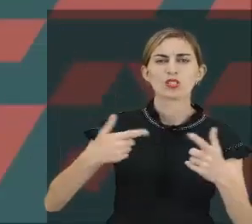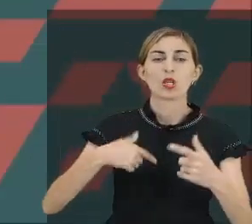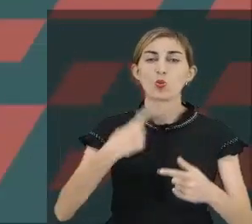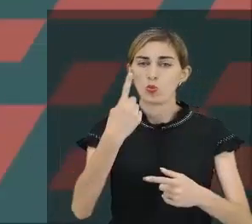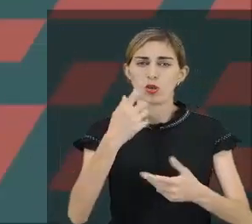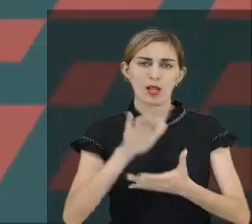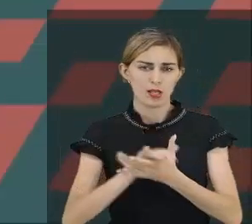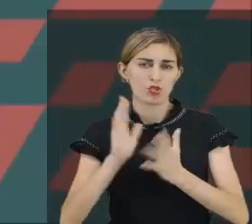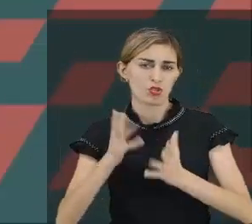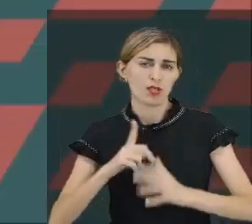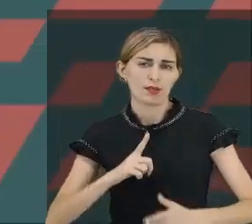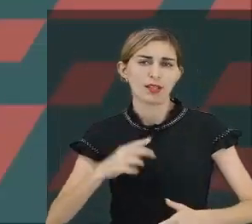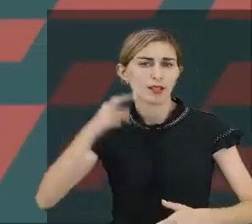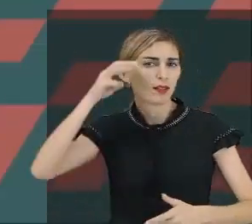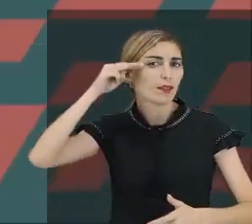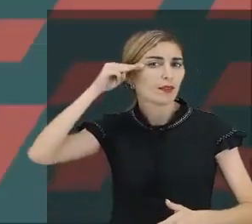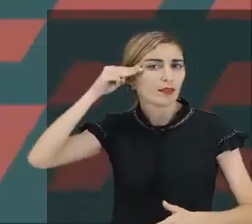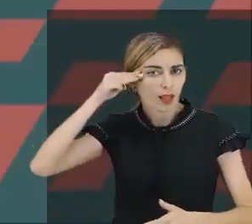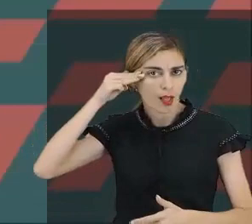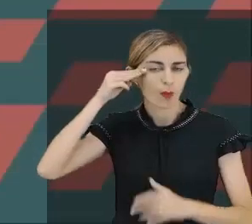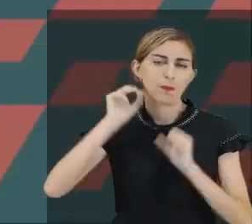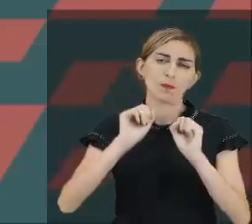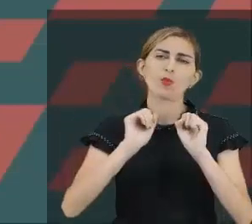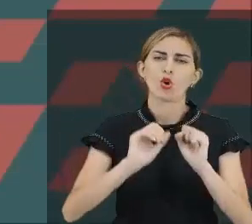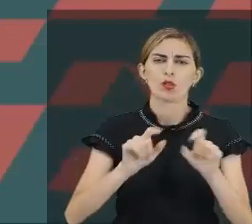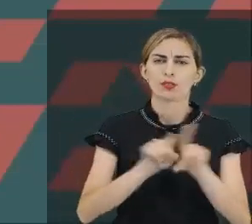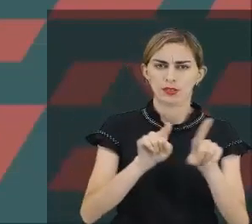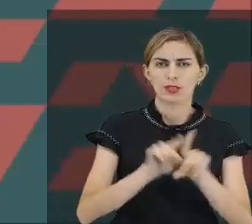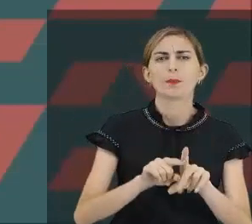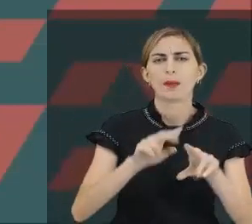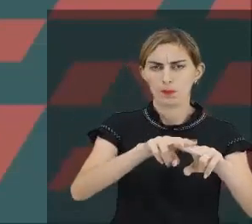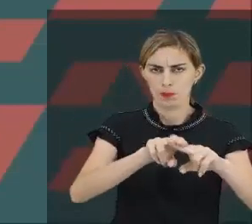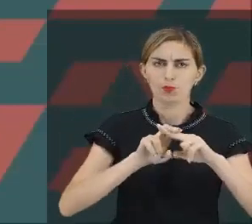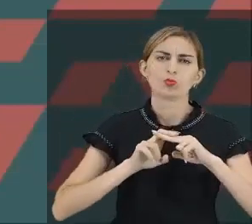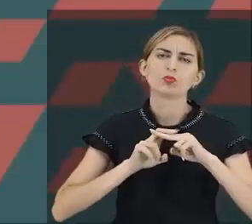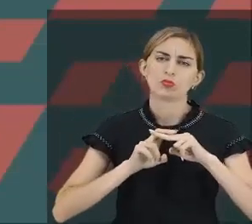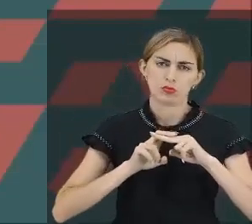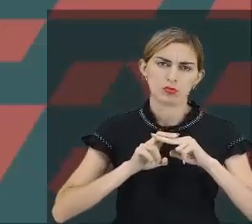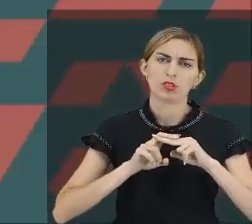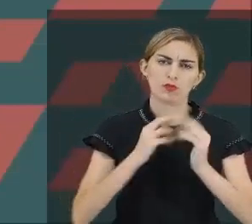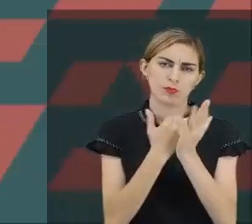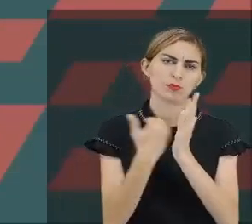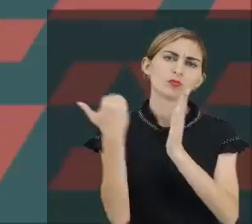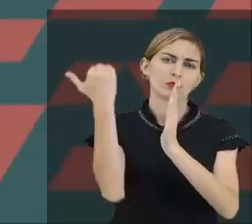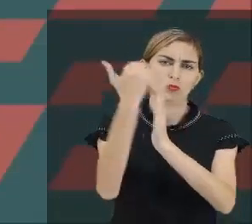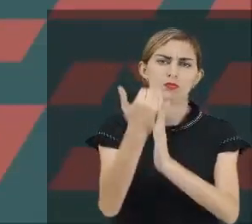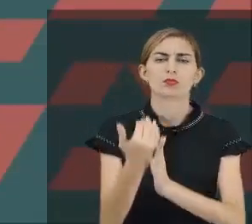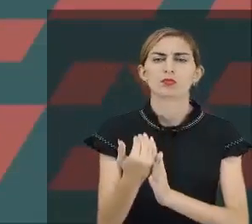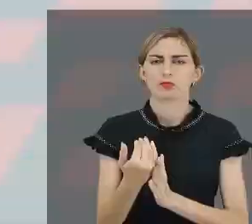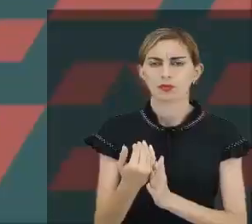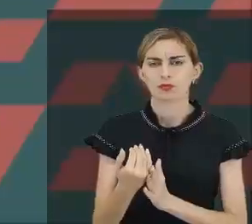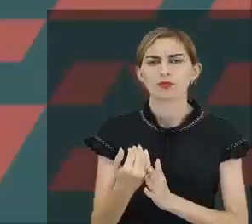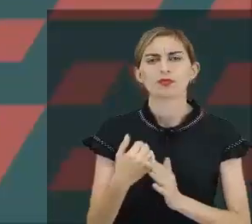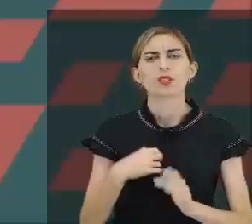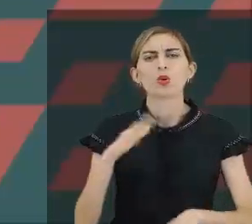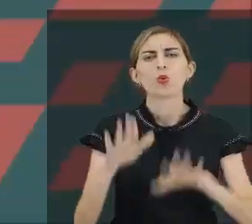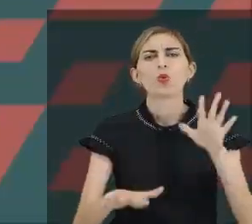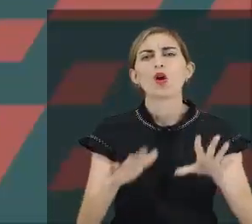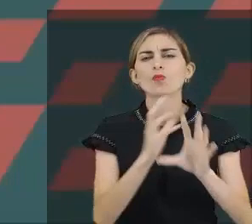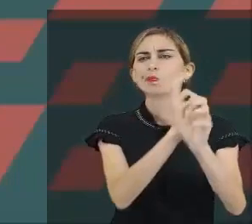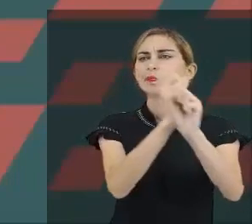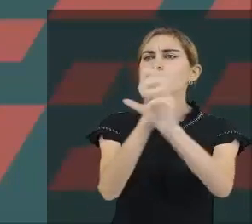uma criança com síndrome de Down. Então, isso pode ser uma das causas e o fator aumenta. Qual